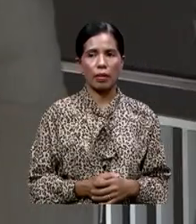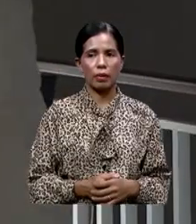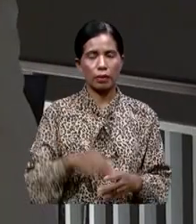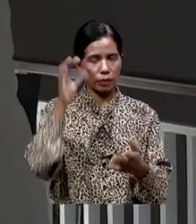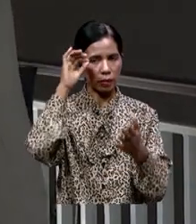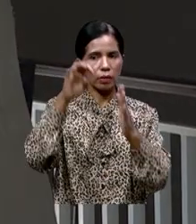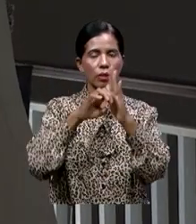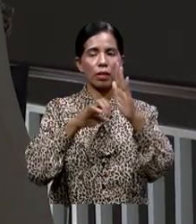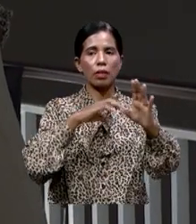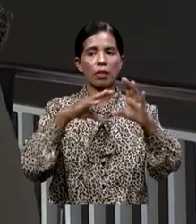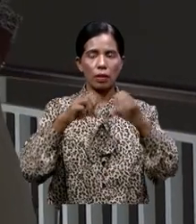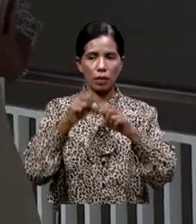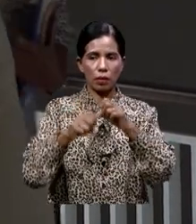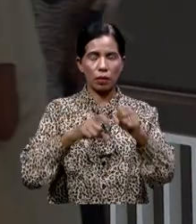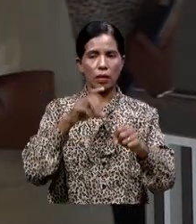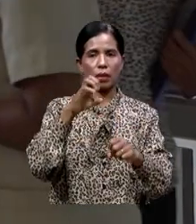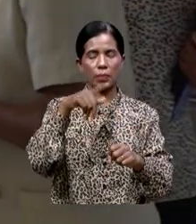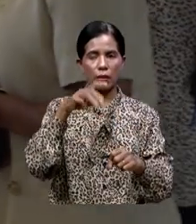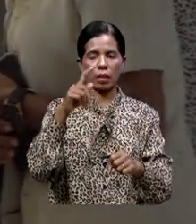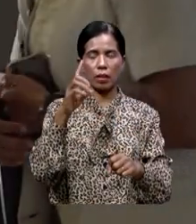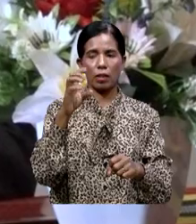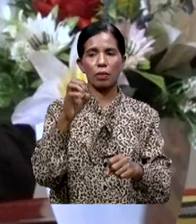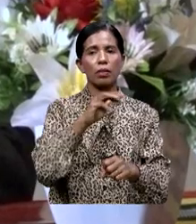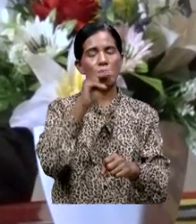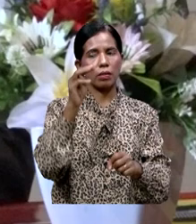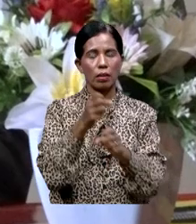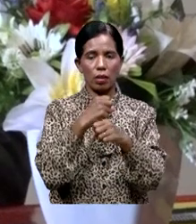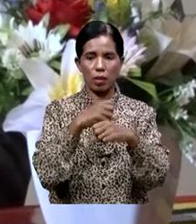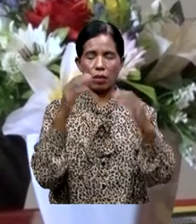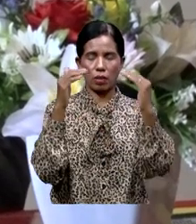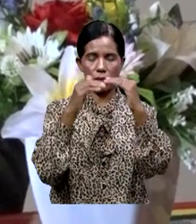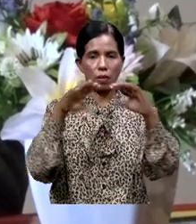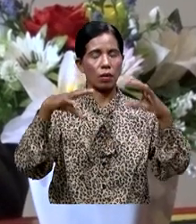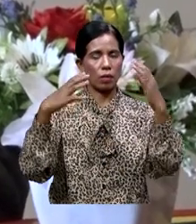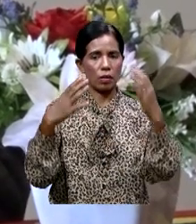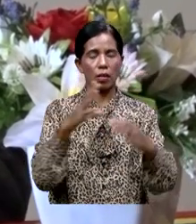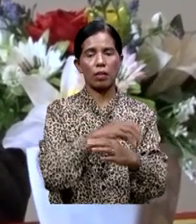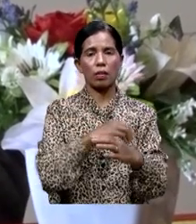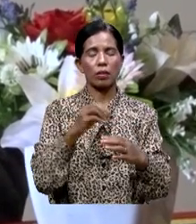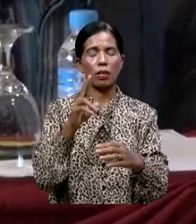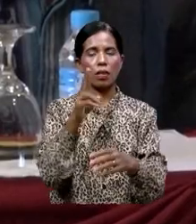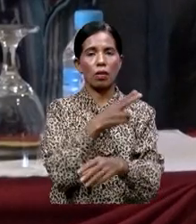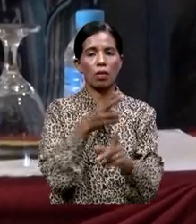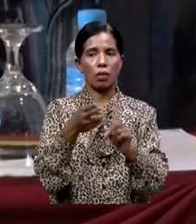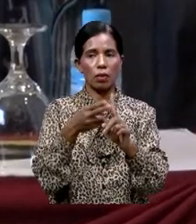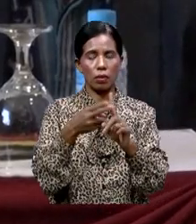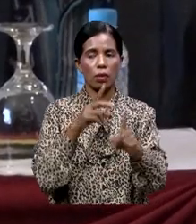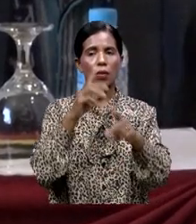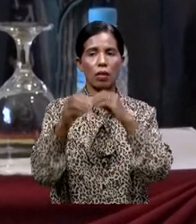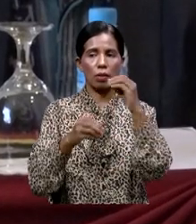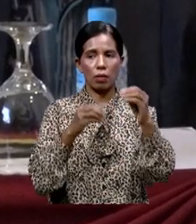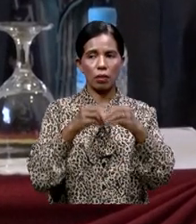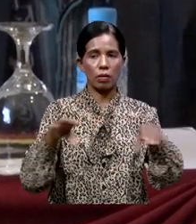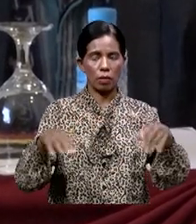Secretário de Estado de Comunicação Social, Espírito de Ximenes, segunda-ne, ao encontro com o Conselho de Imprensa e ao Hotel Novo Turismo, onde colhe a Conabá,